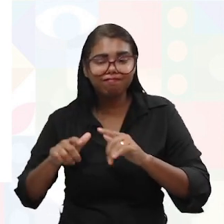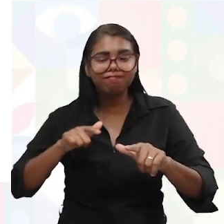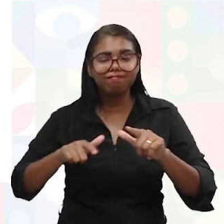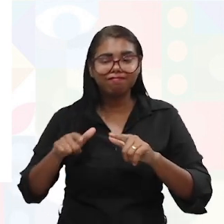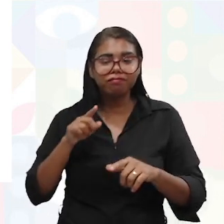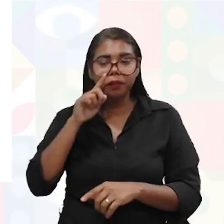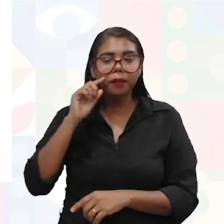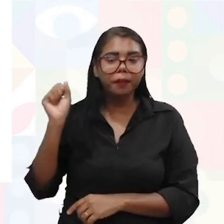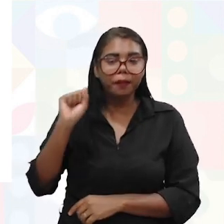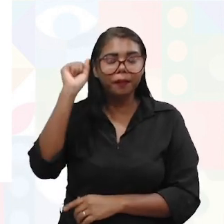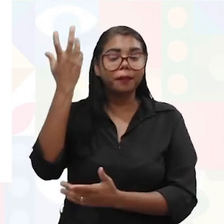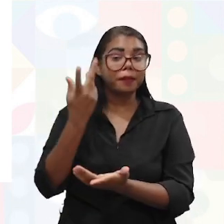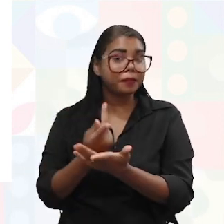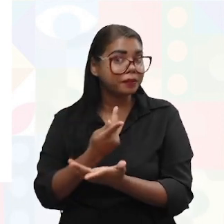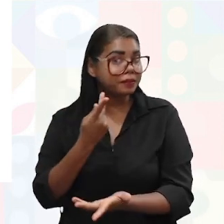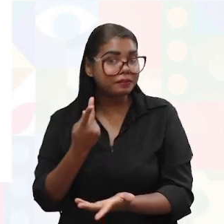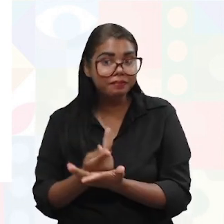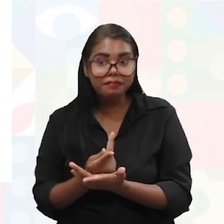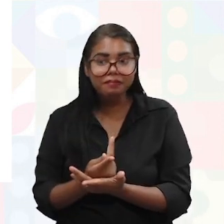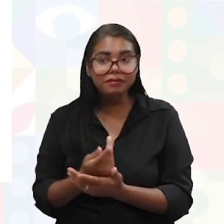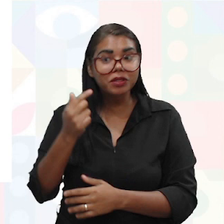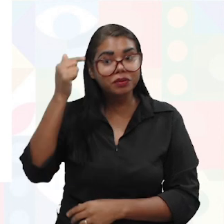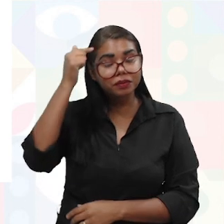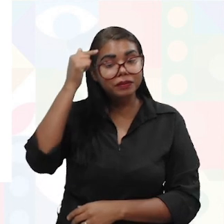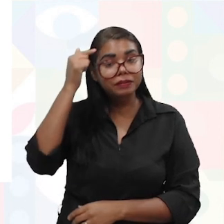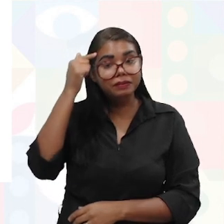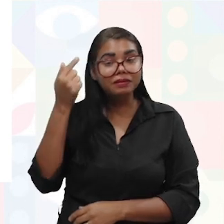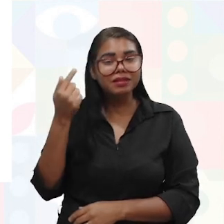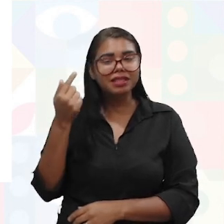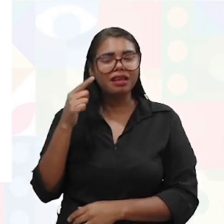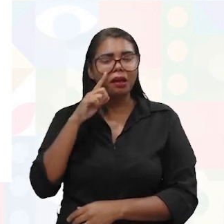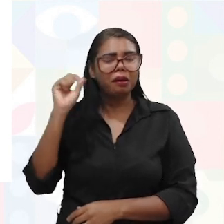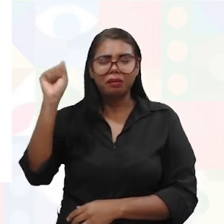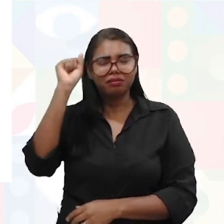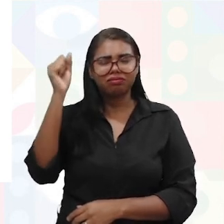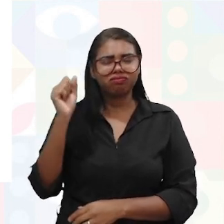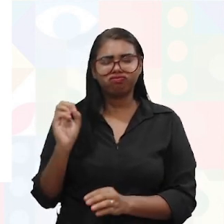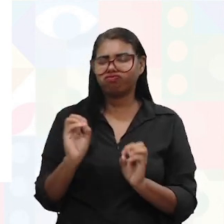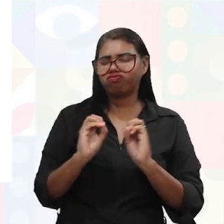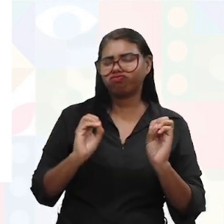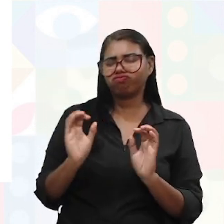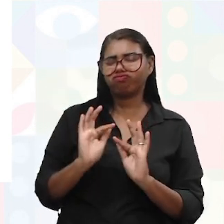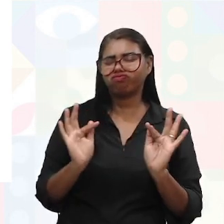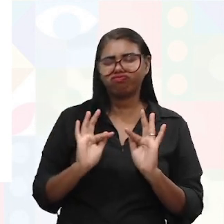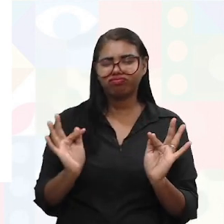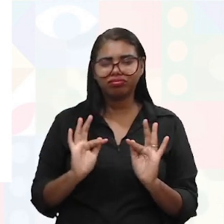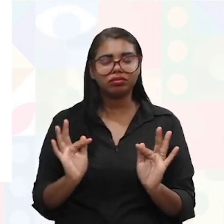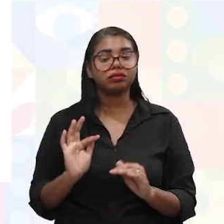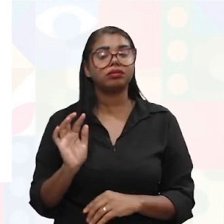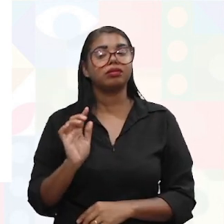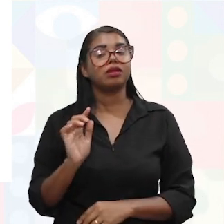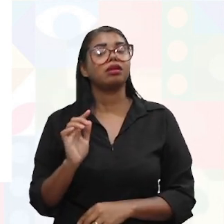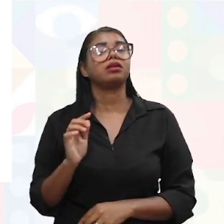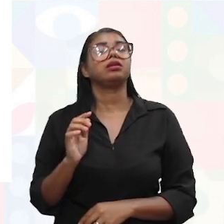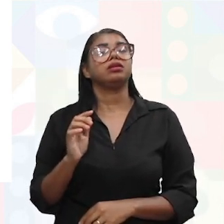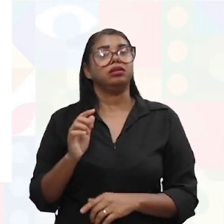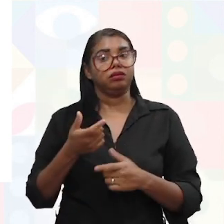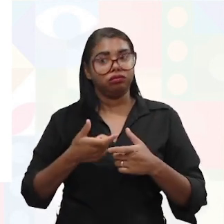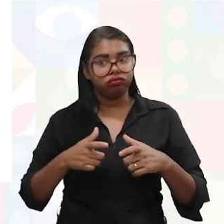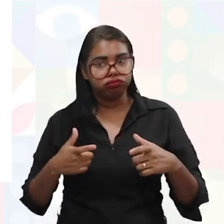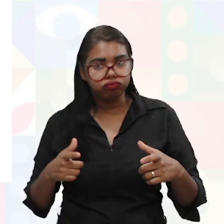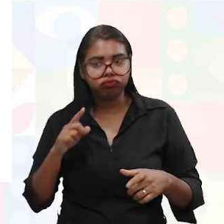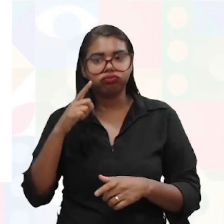errada ou seja você acha que aquele risco Ah não é nada e pelo contrário aquilo ali vai gerar um sério